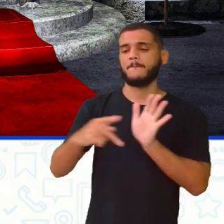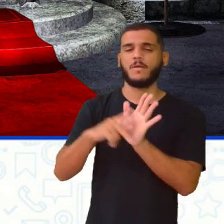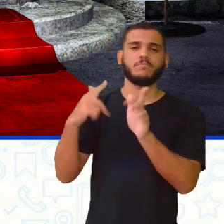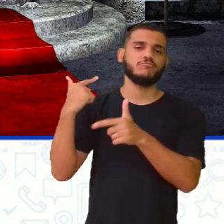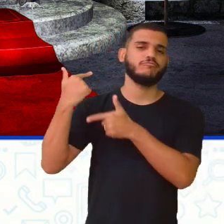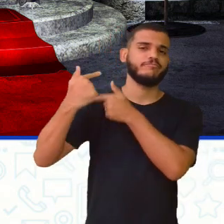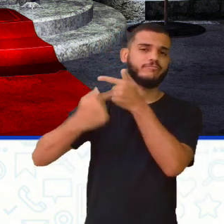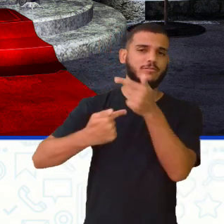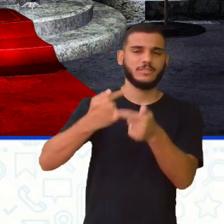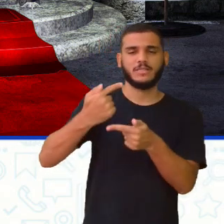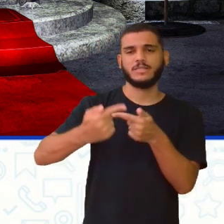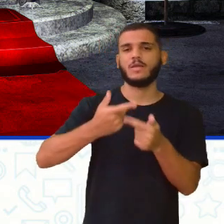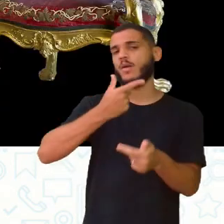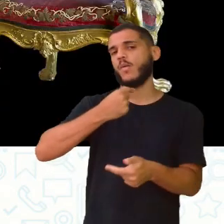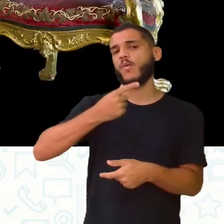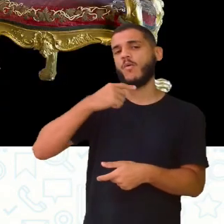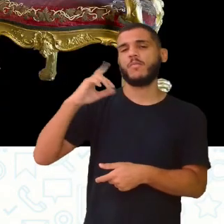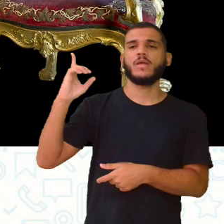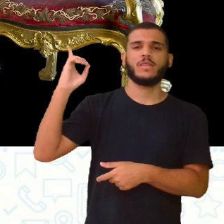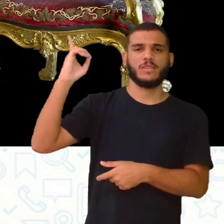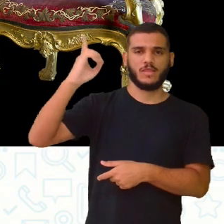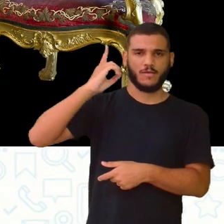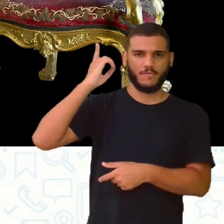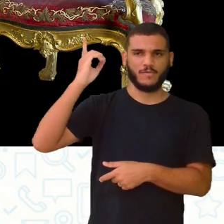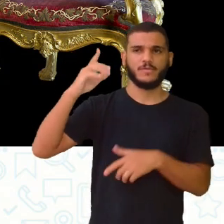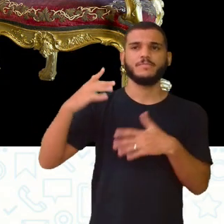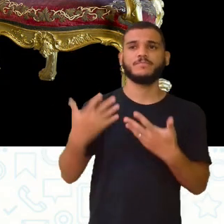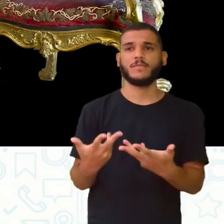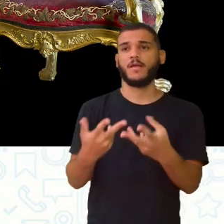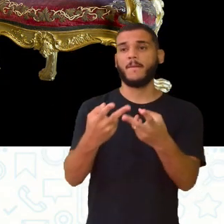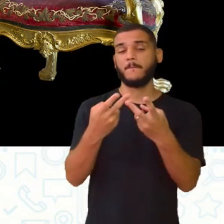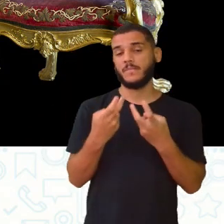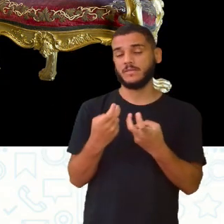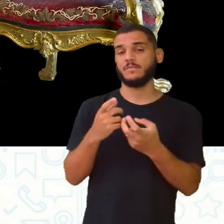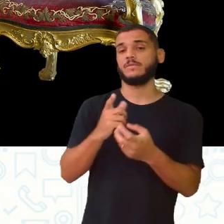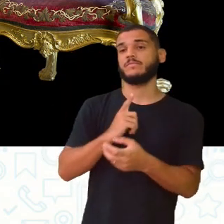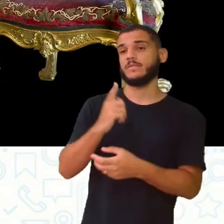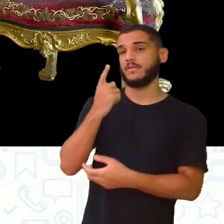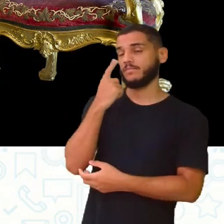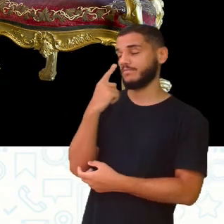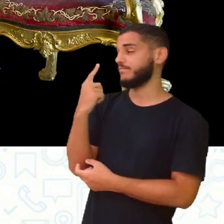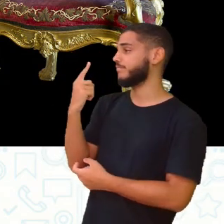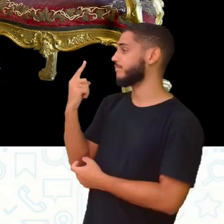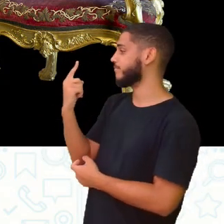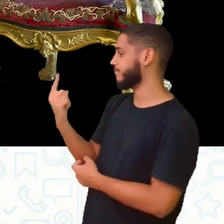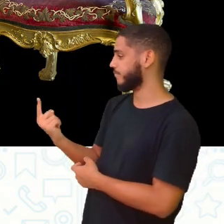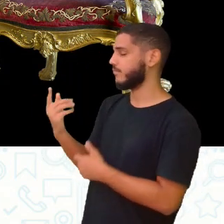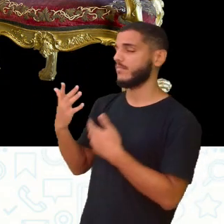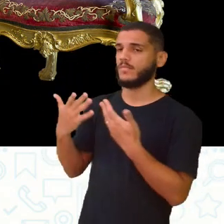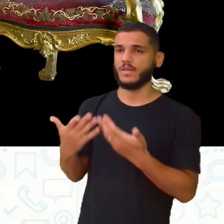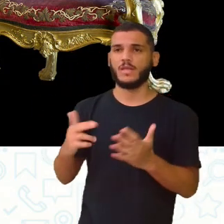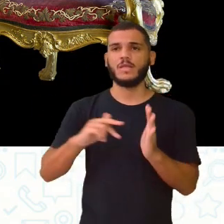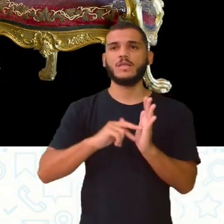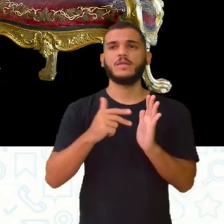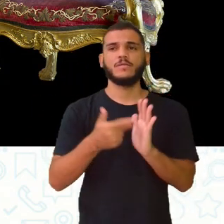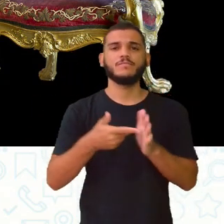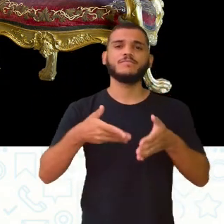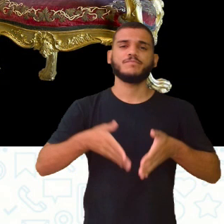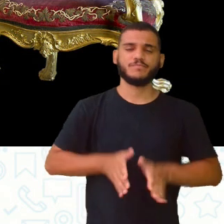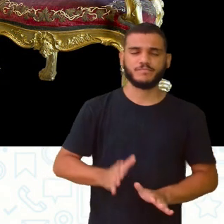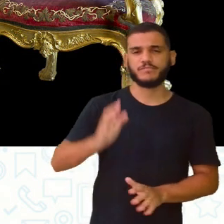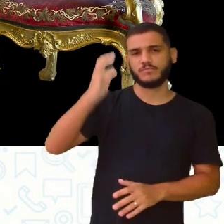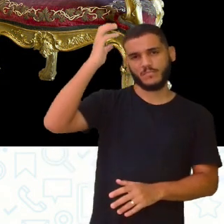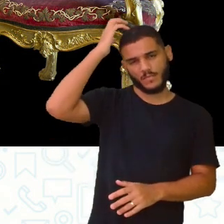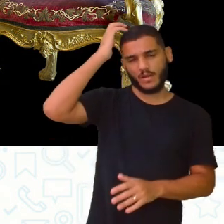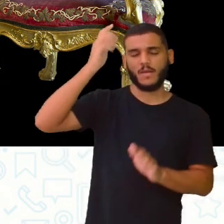é, de Davi. E aí, observando este trecho, como se tratava do nascimento de um rei,